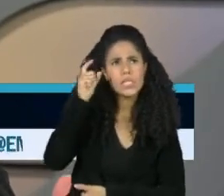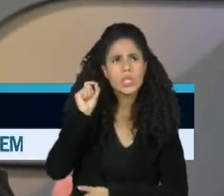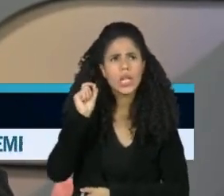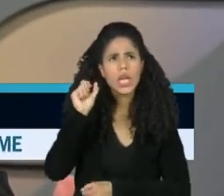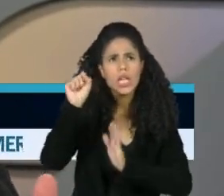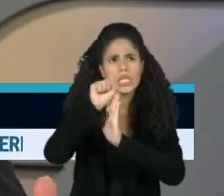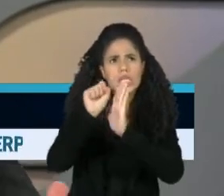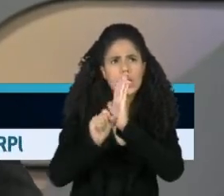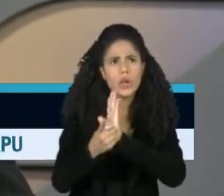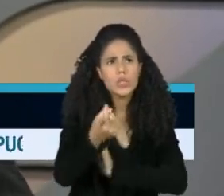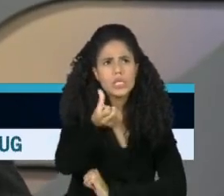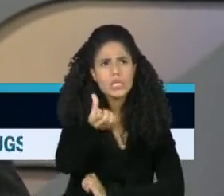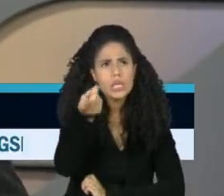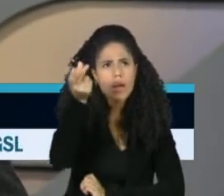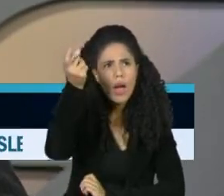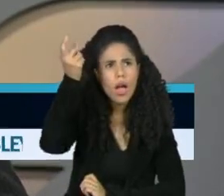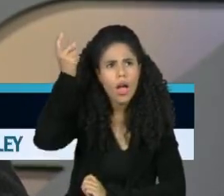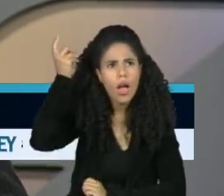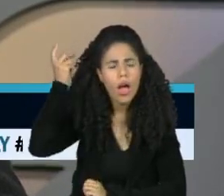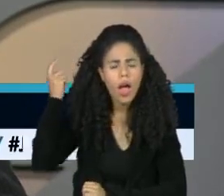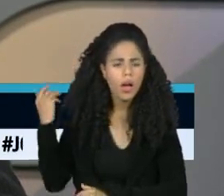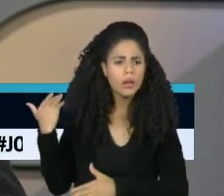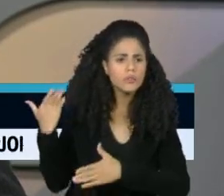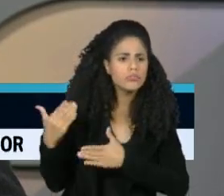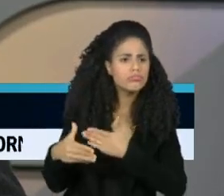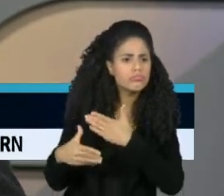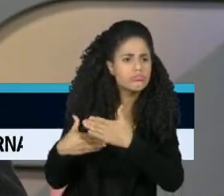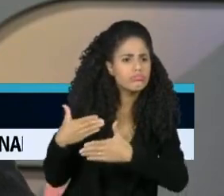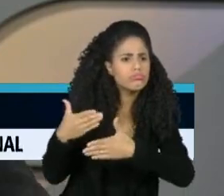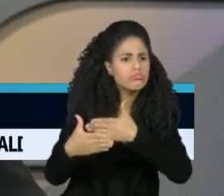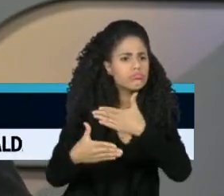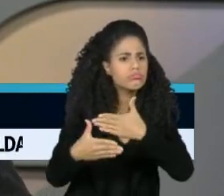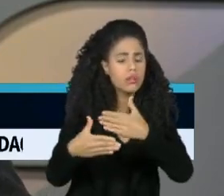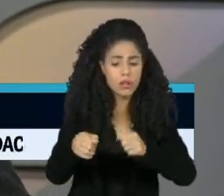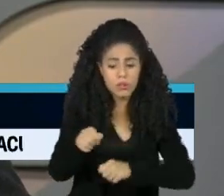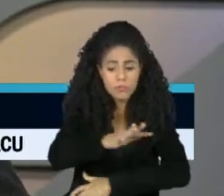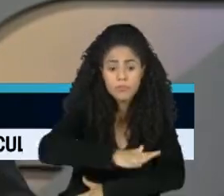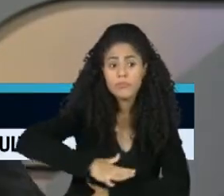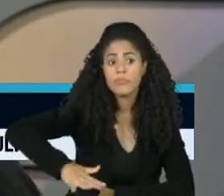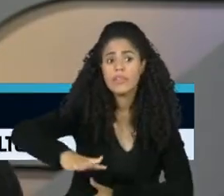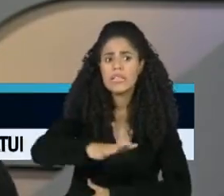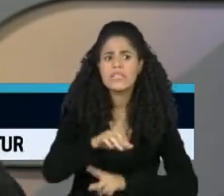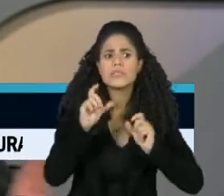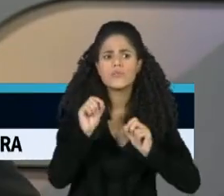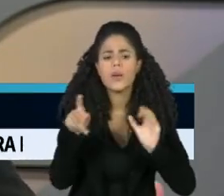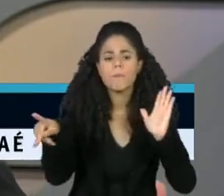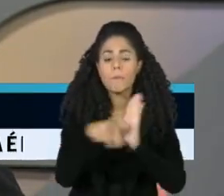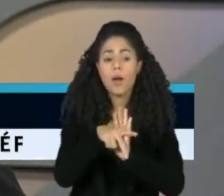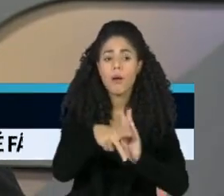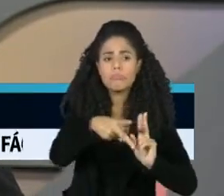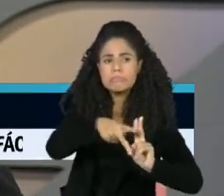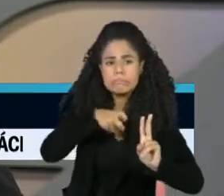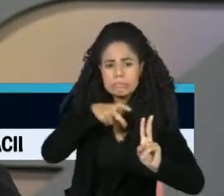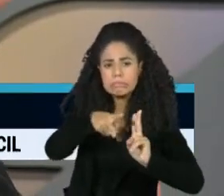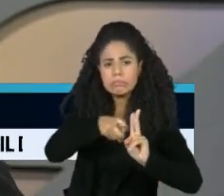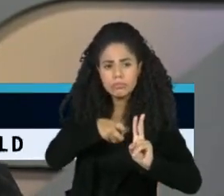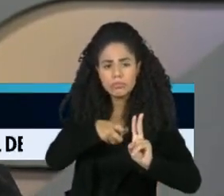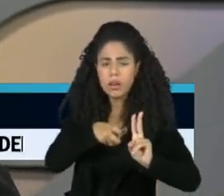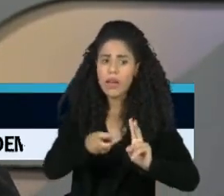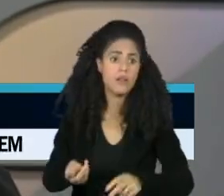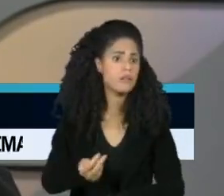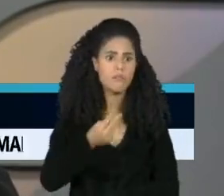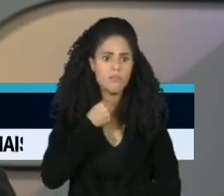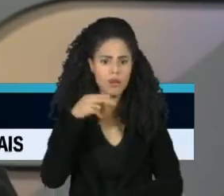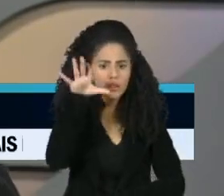que você pode avançar sobre as terras indígenas deixar eles morrerem é uma corrupção moral né